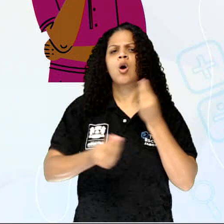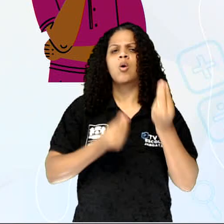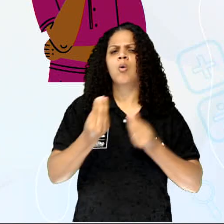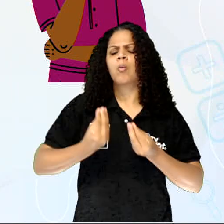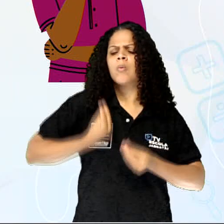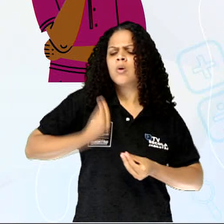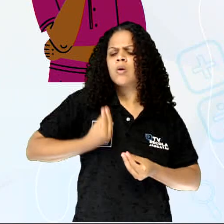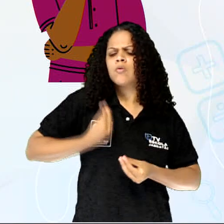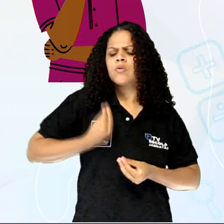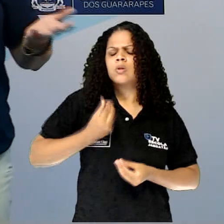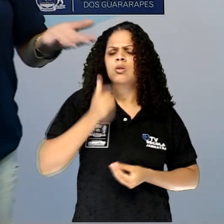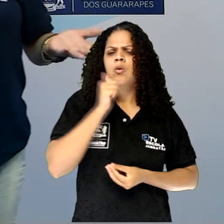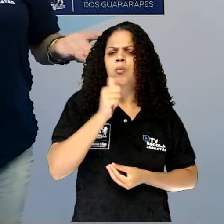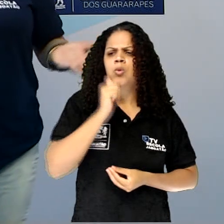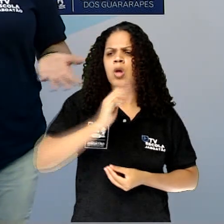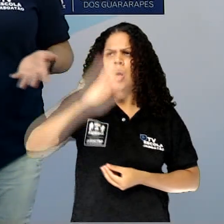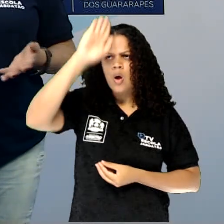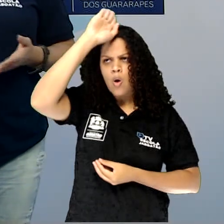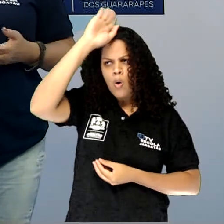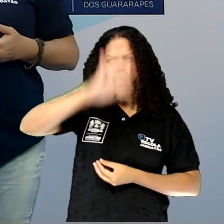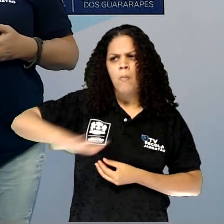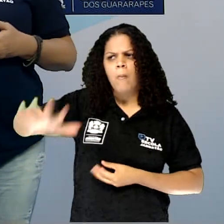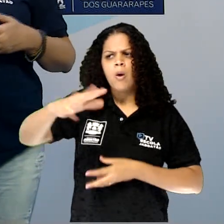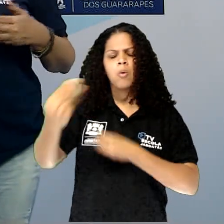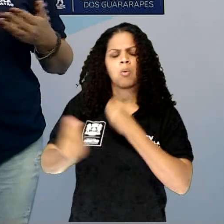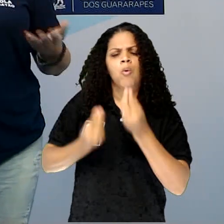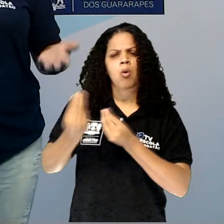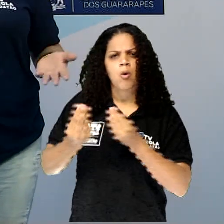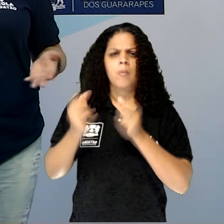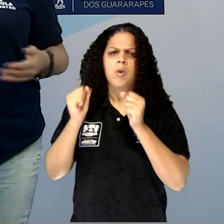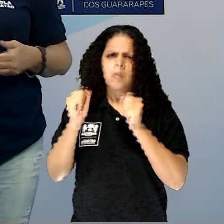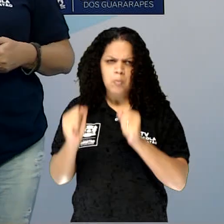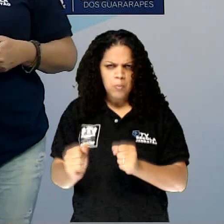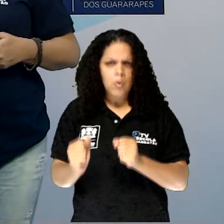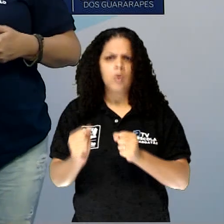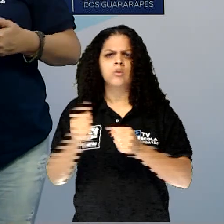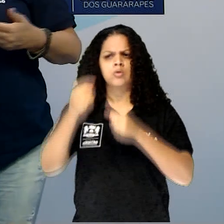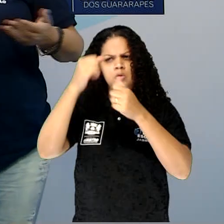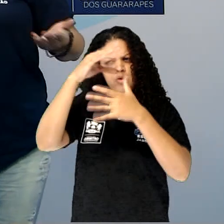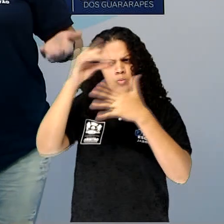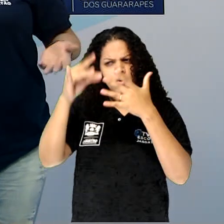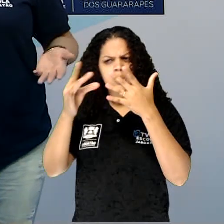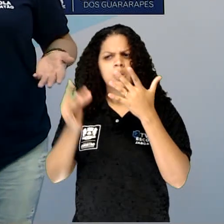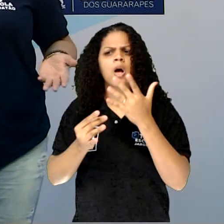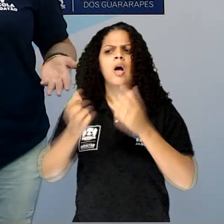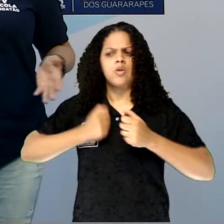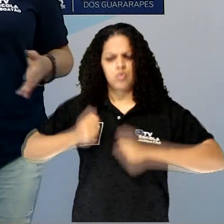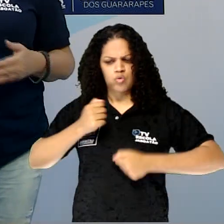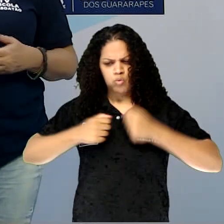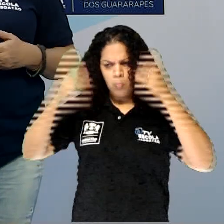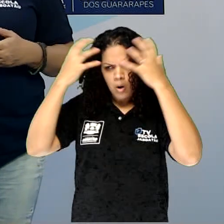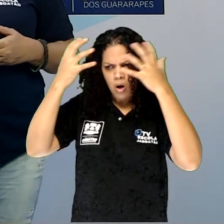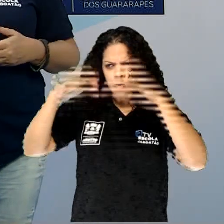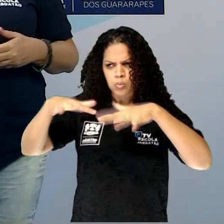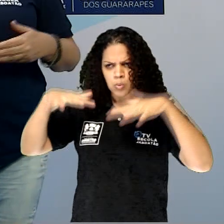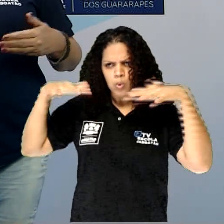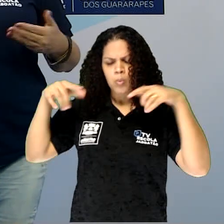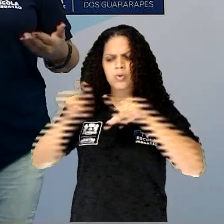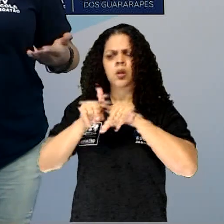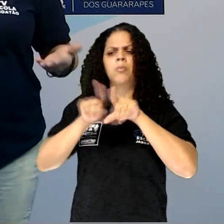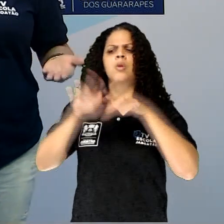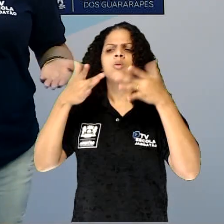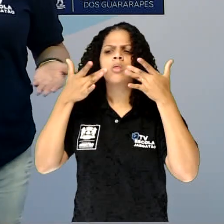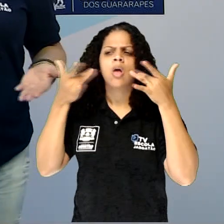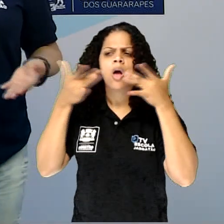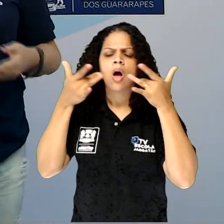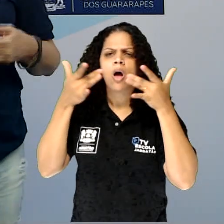mulher romana? Vocês podem falar dos banhos públicos, podem falar do teatro, né, que elas